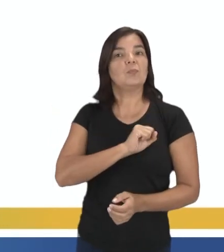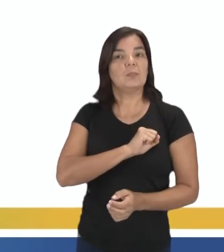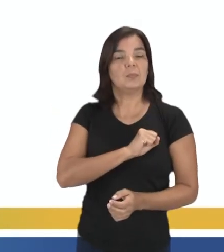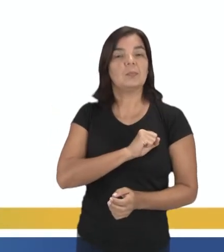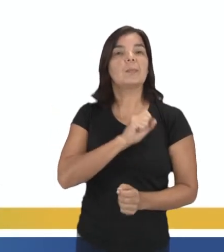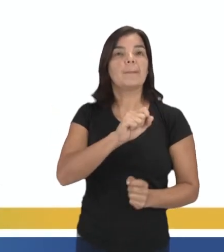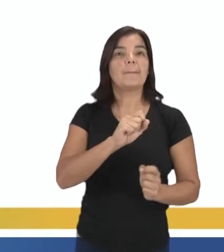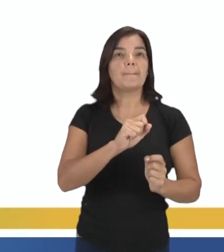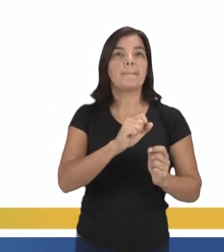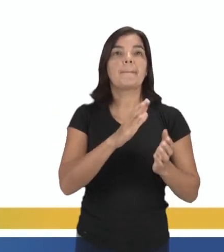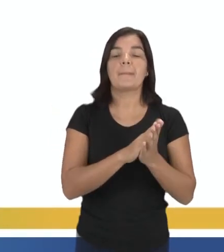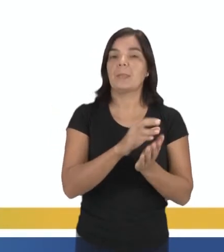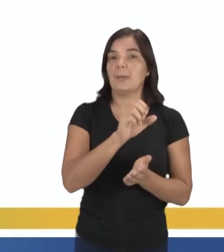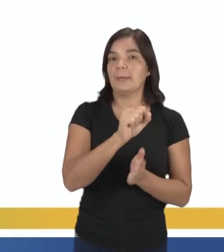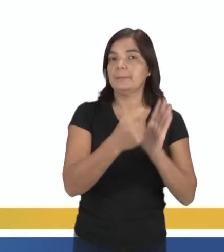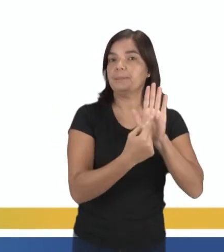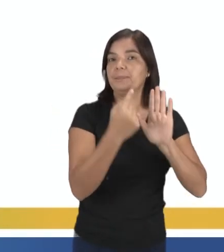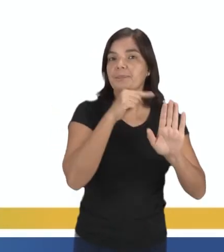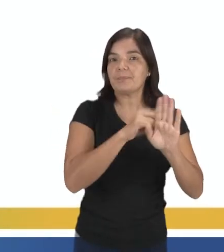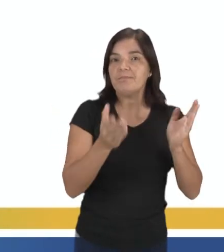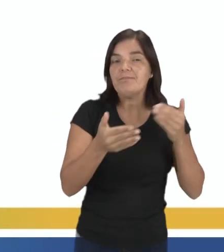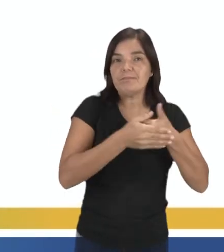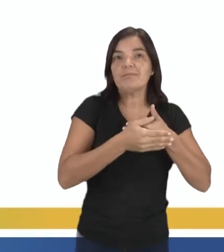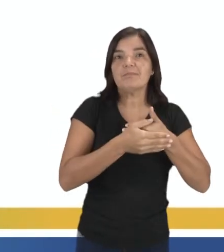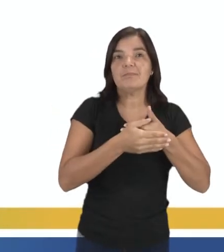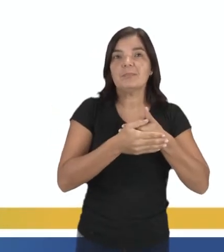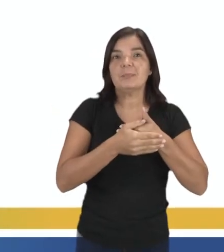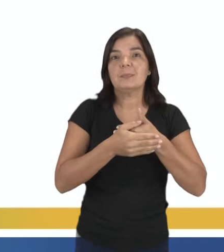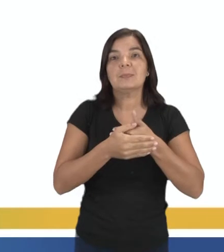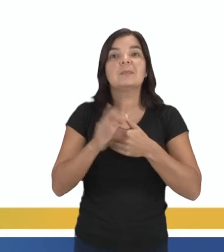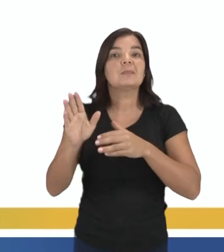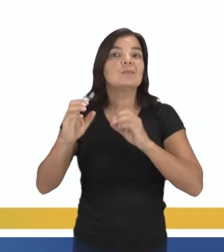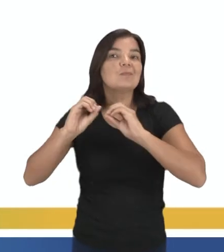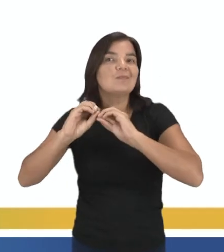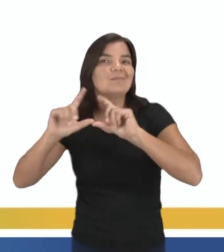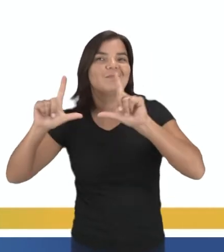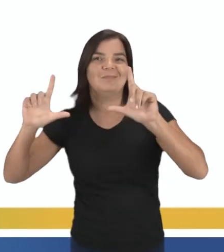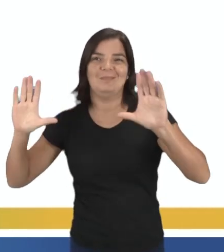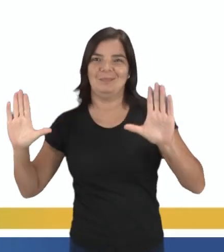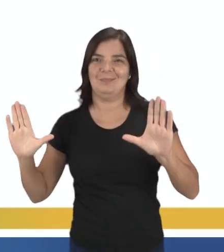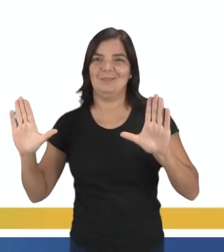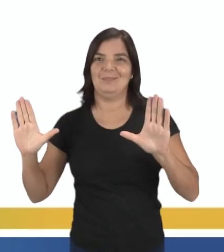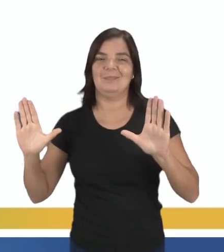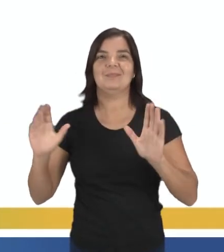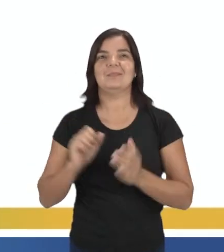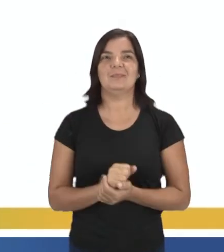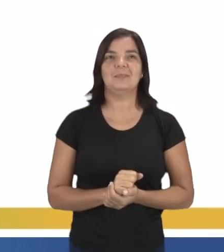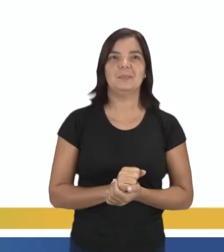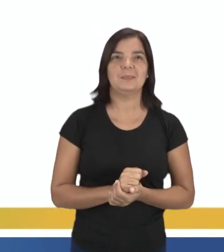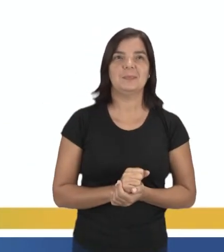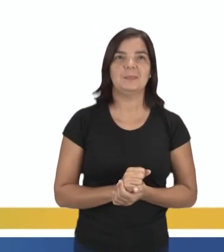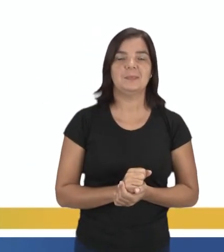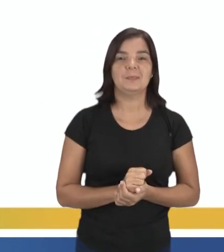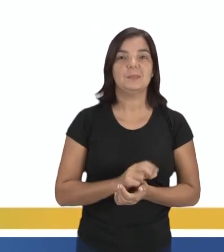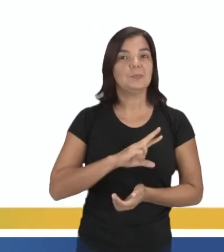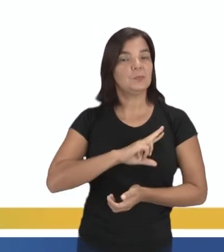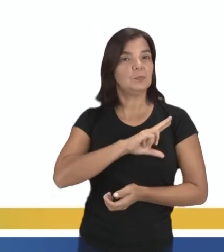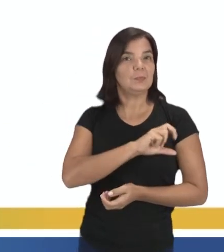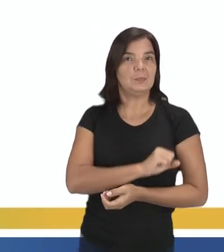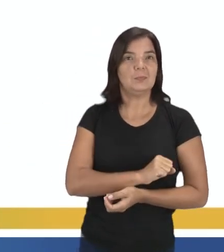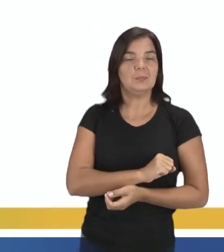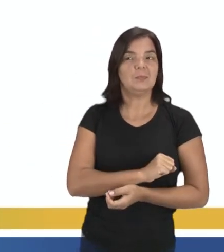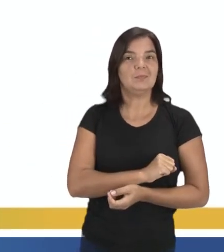trabalhava o subjetivismo, enquanto que agora o realismo trabalha a objetividade.